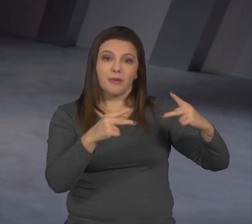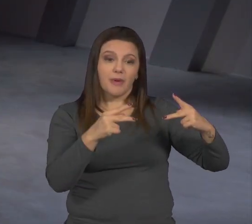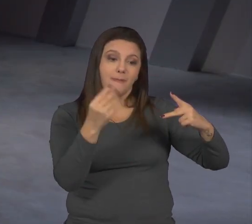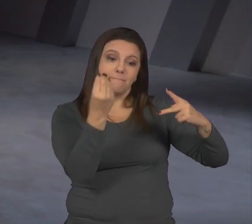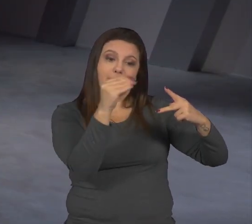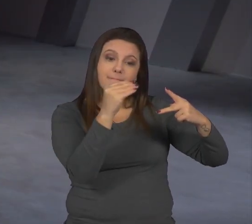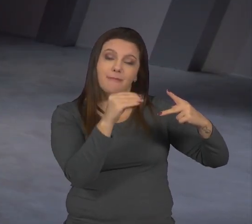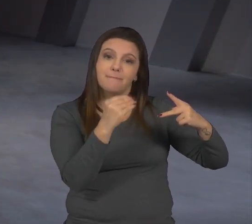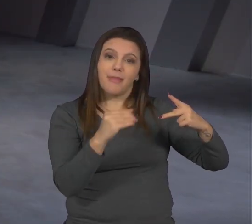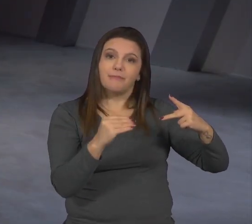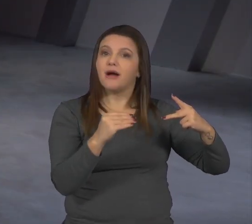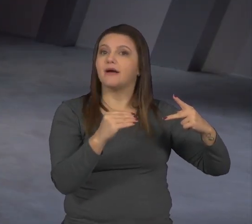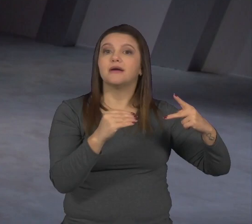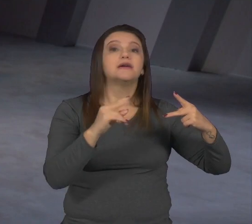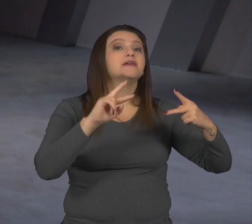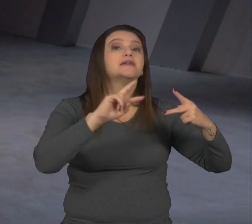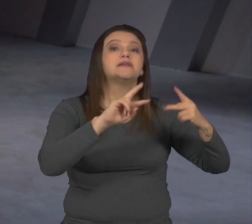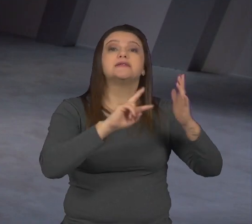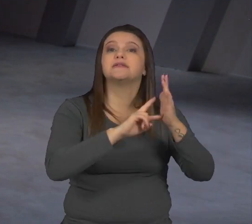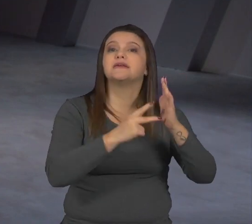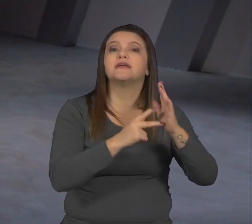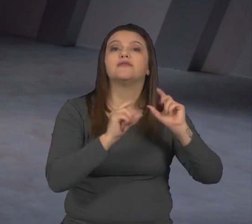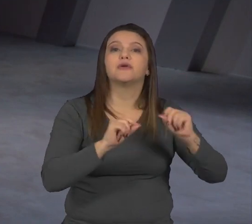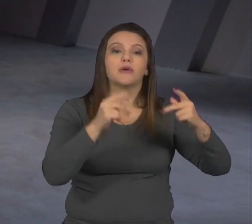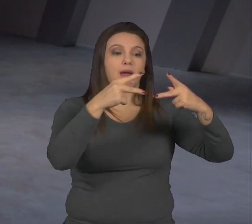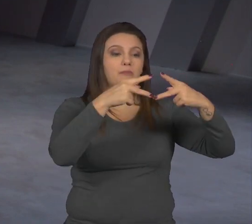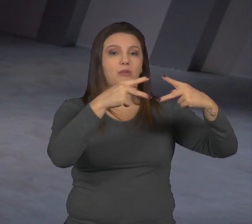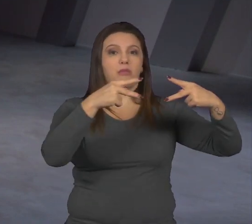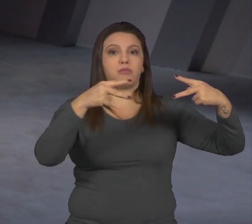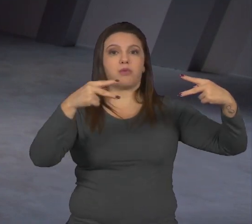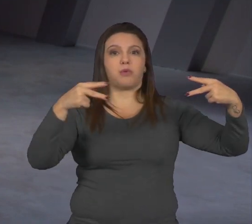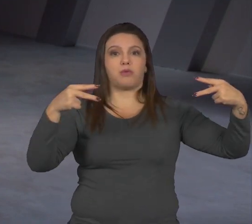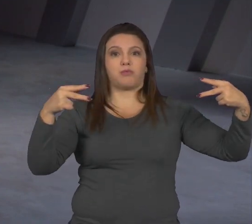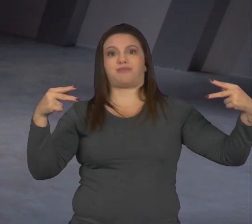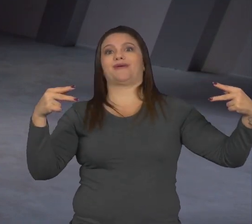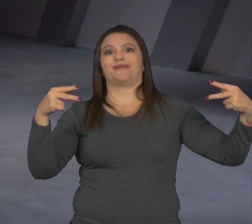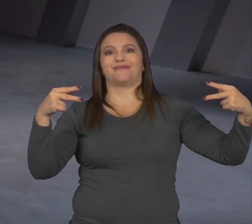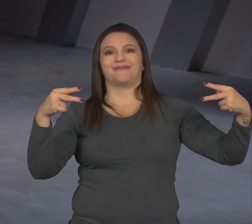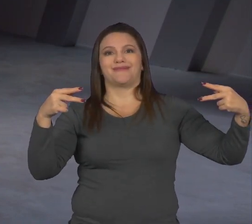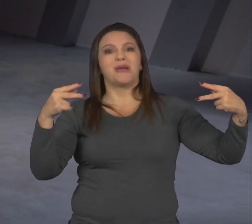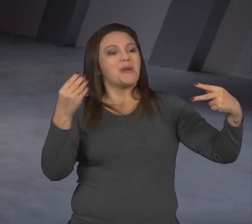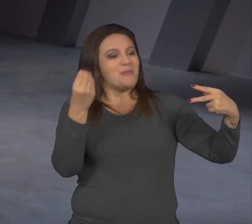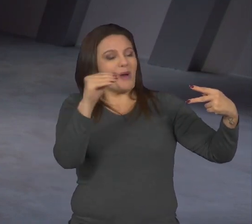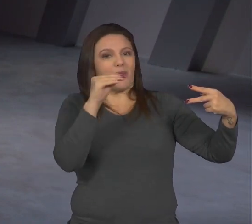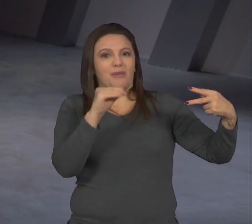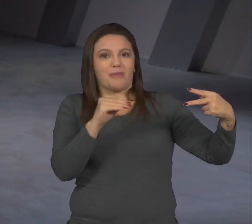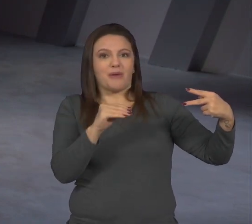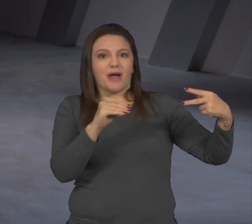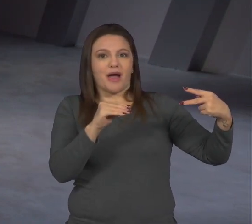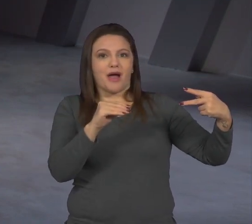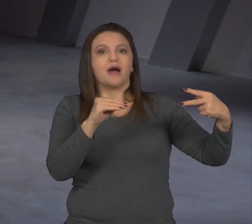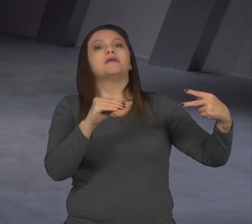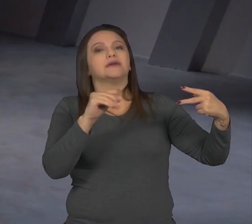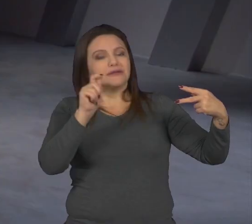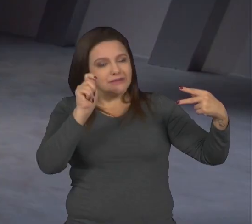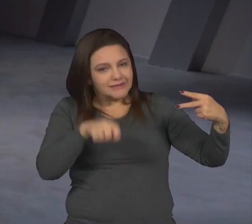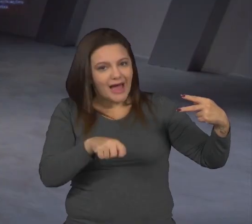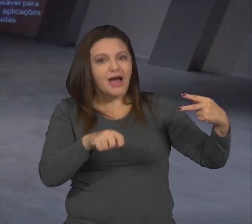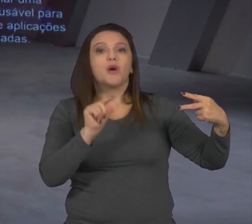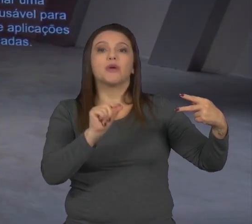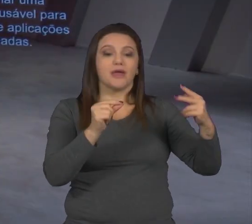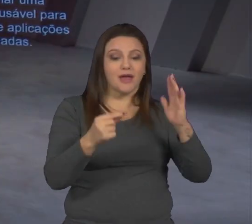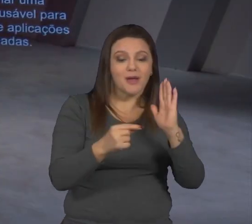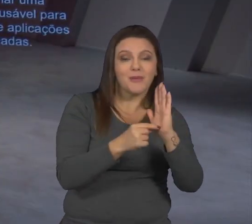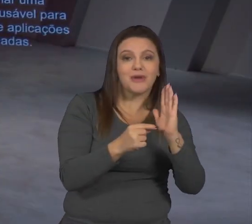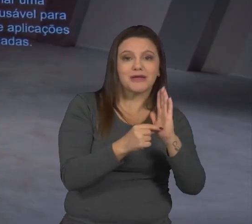é porque vocês estão estendendo aquela estrutura genérica para criar um subsistema ou aplicações mais